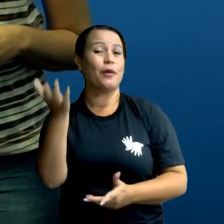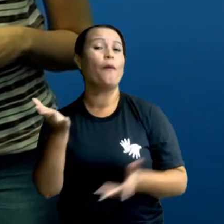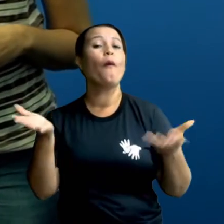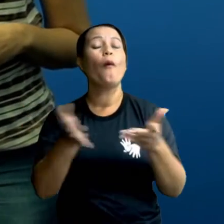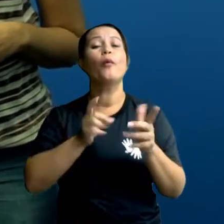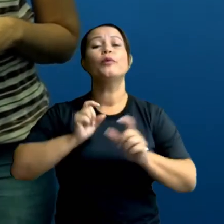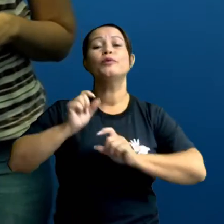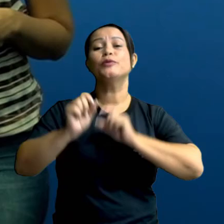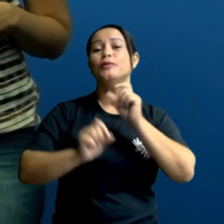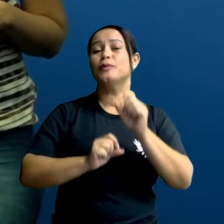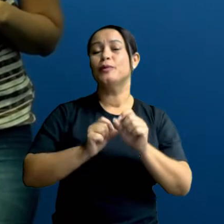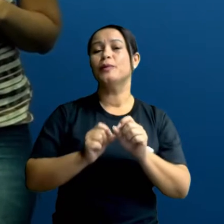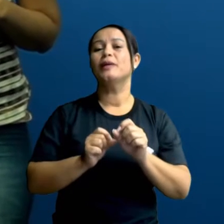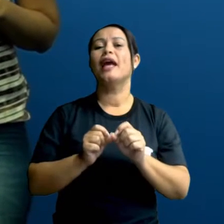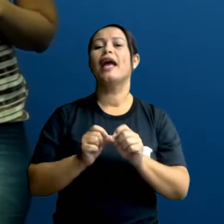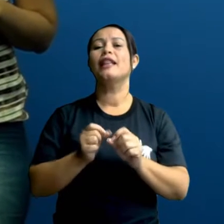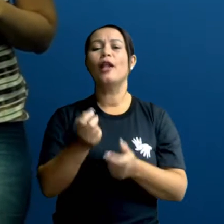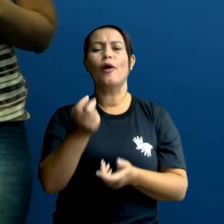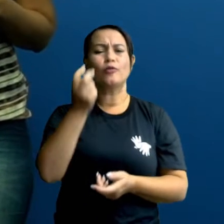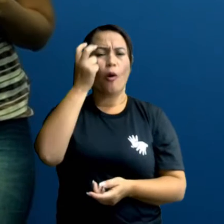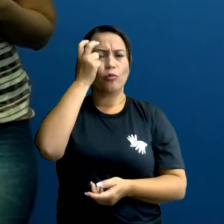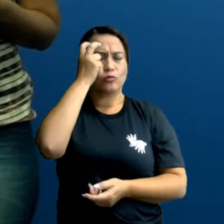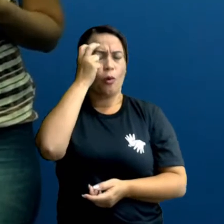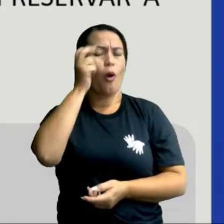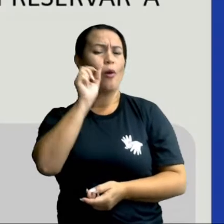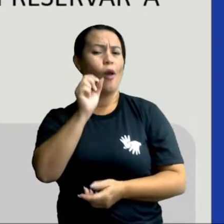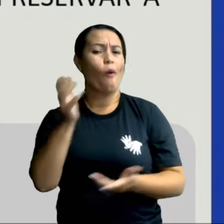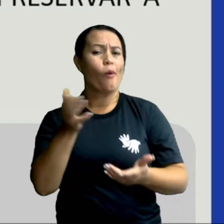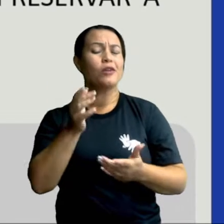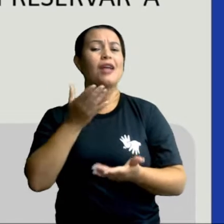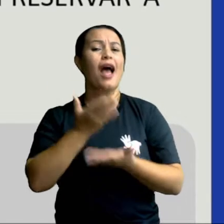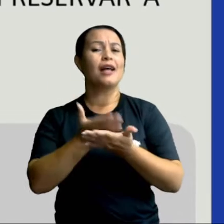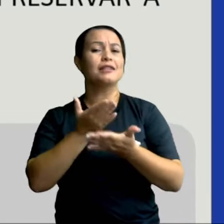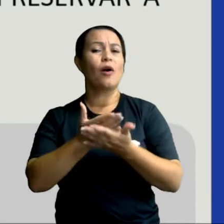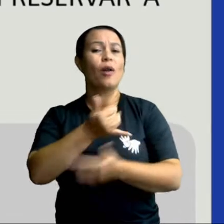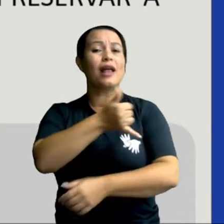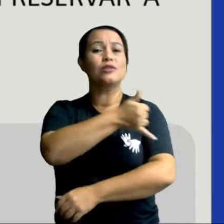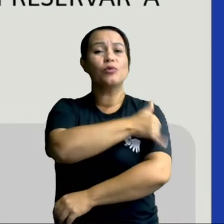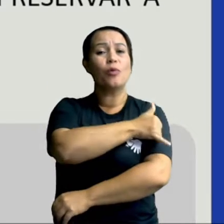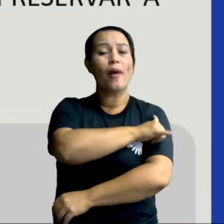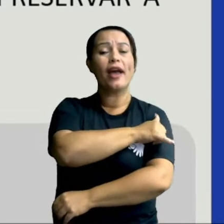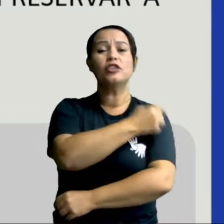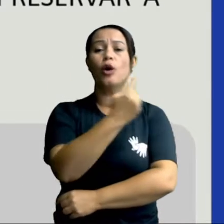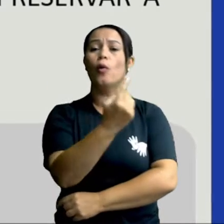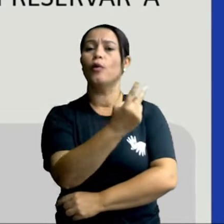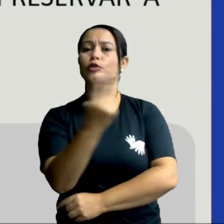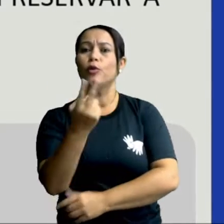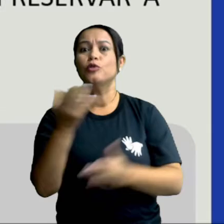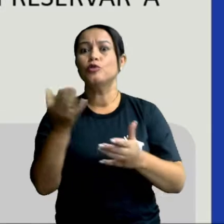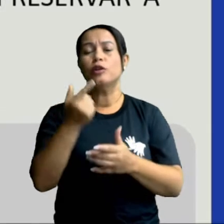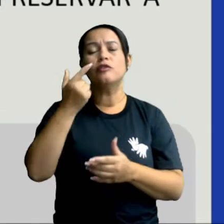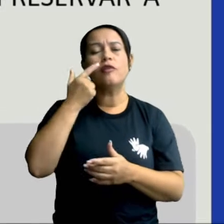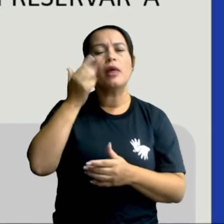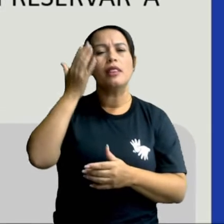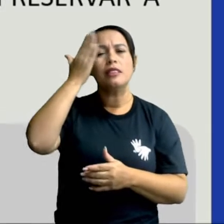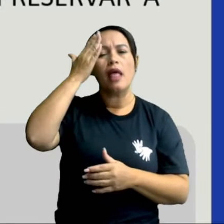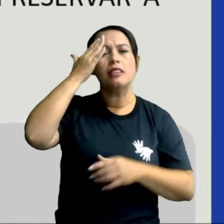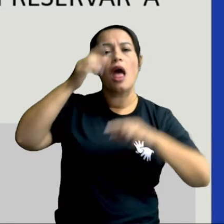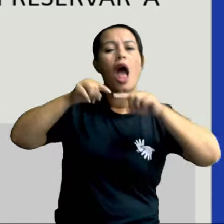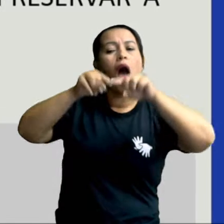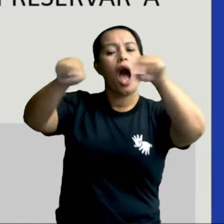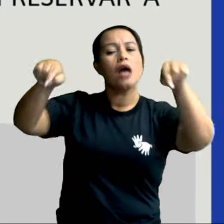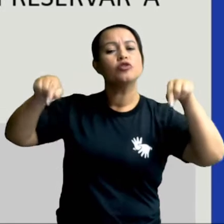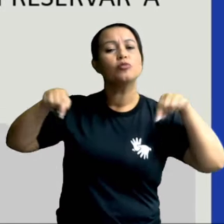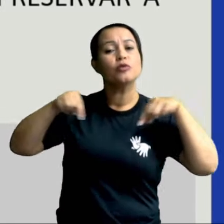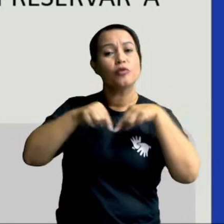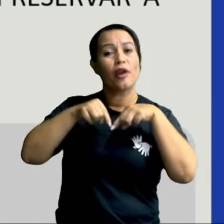aula de Geografia do EJA, fase 1 e 2, nós vamos estudar a ocupação geográfica da Vitória, né, no caso da nossa